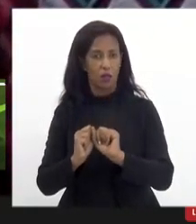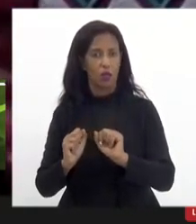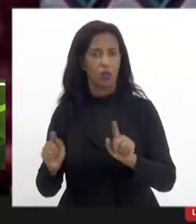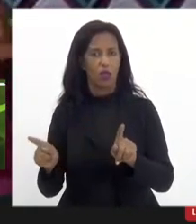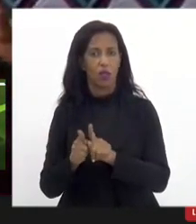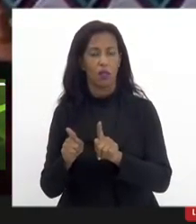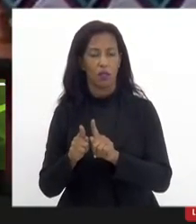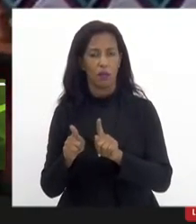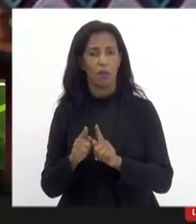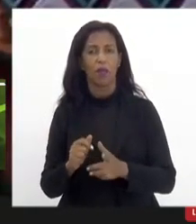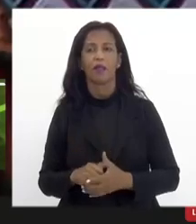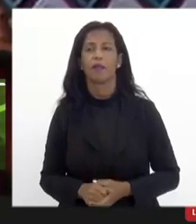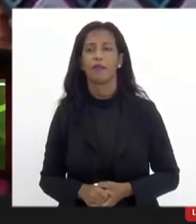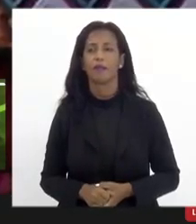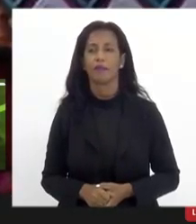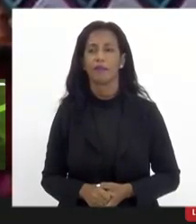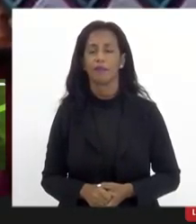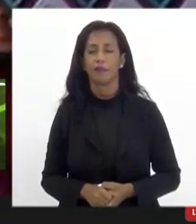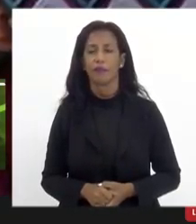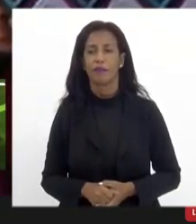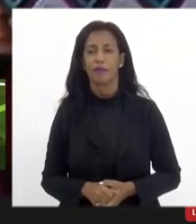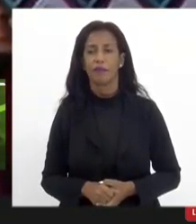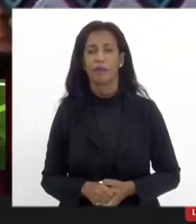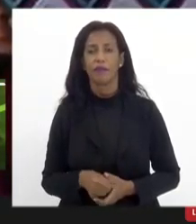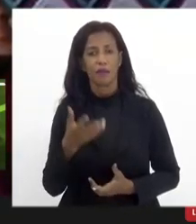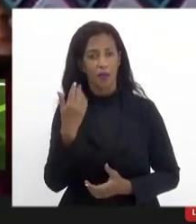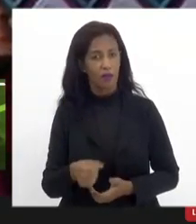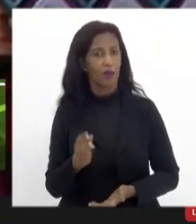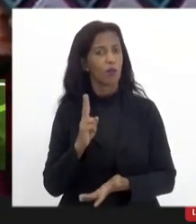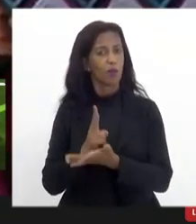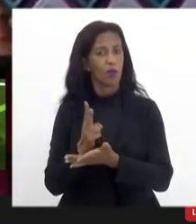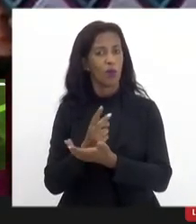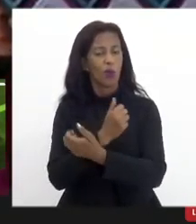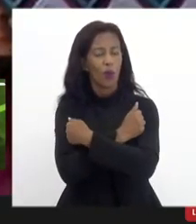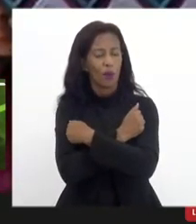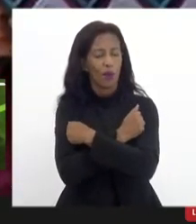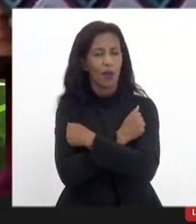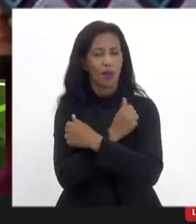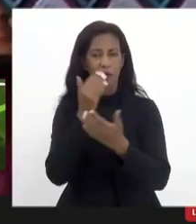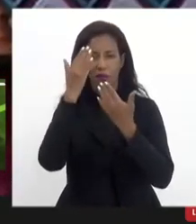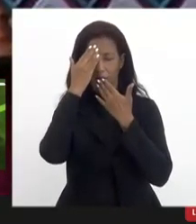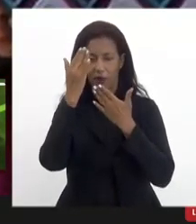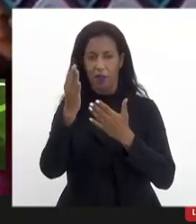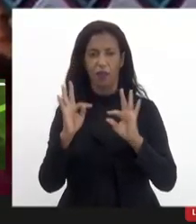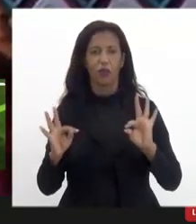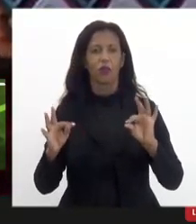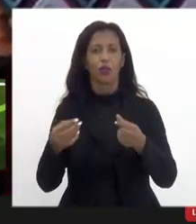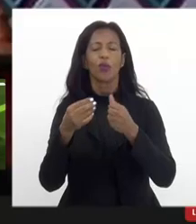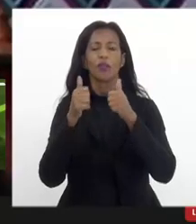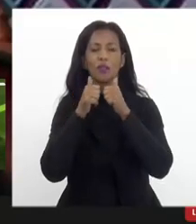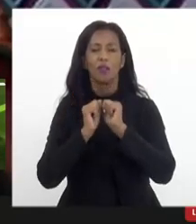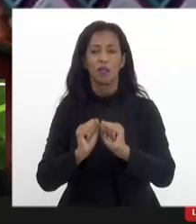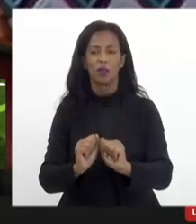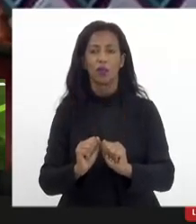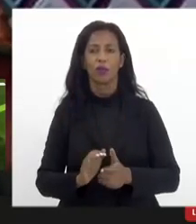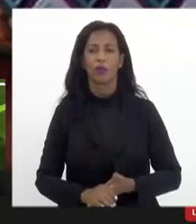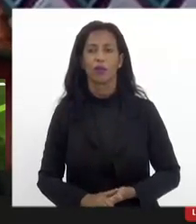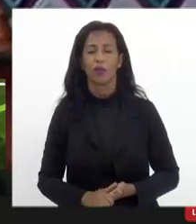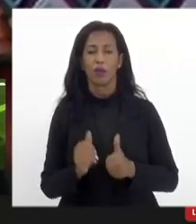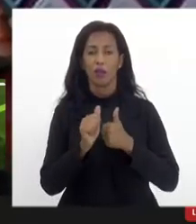nosso produtor cultural. E vamos seguindo firme. Um abraço grande, agradecendo a todas as assessorias